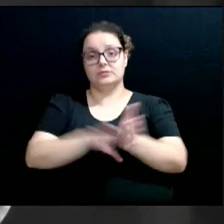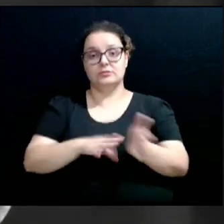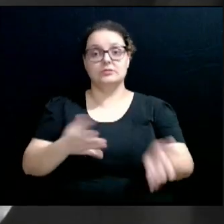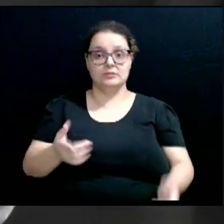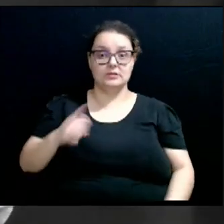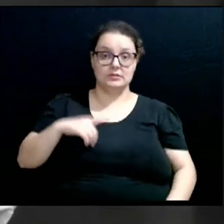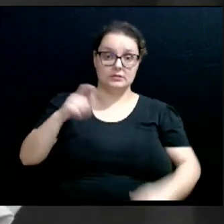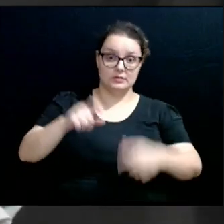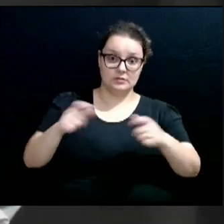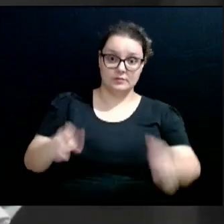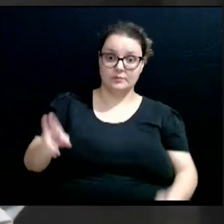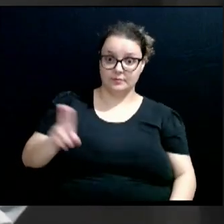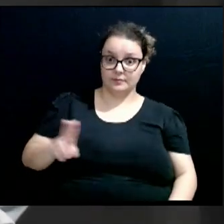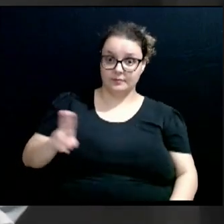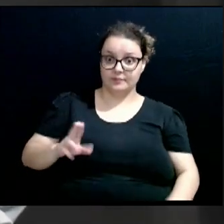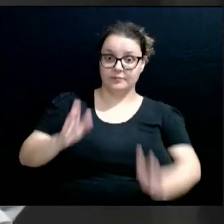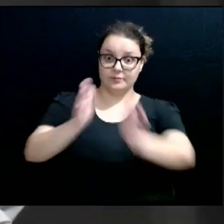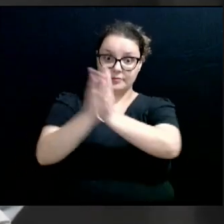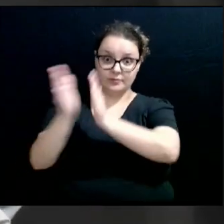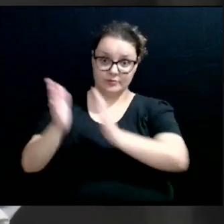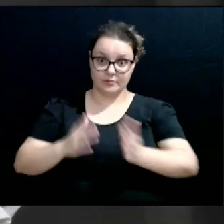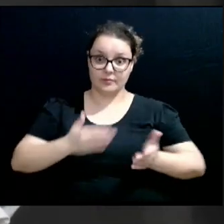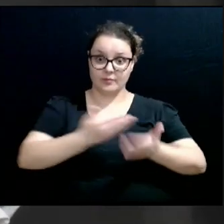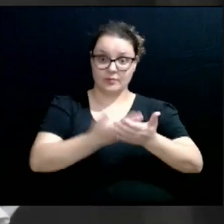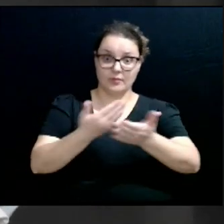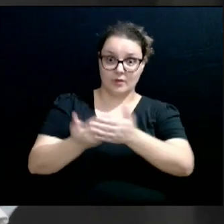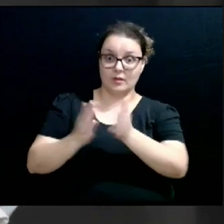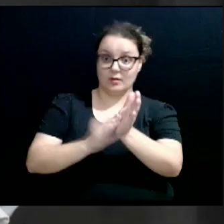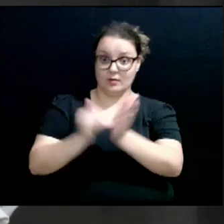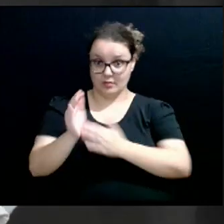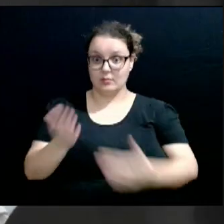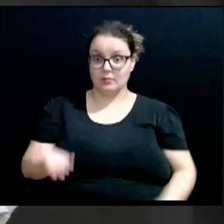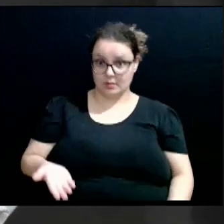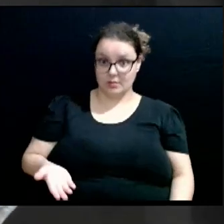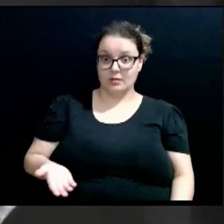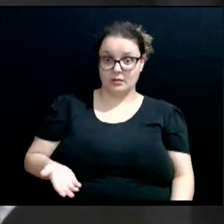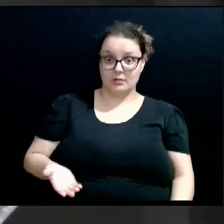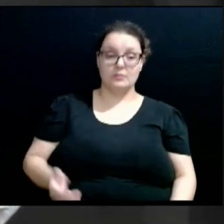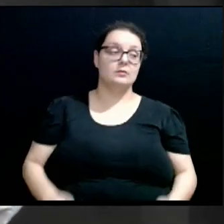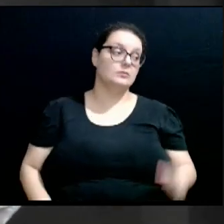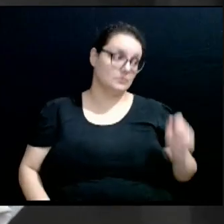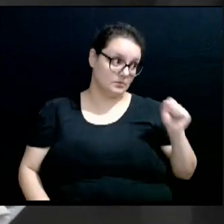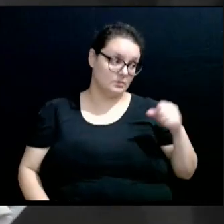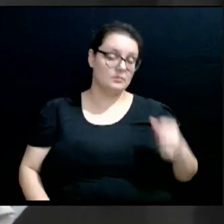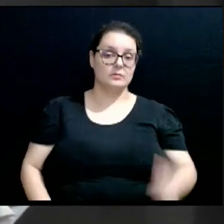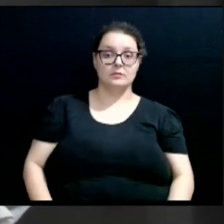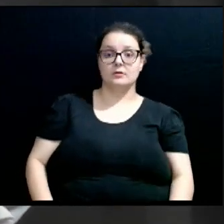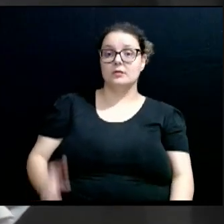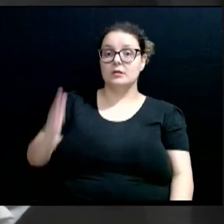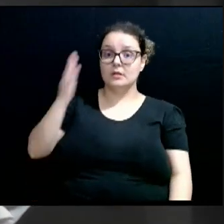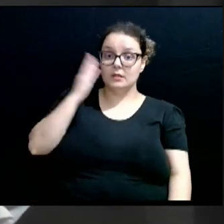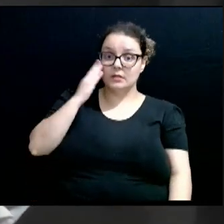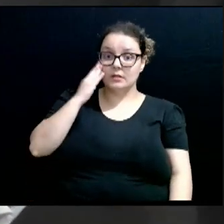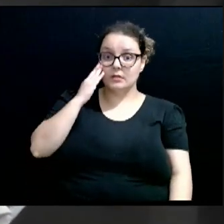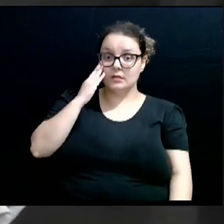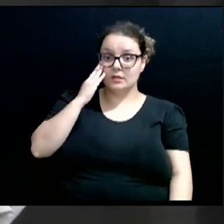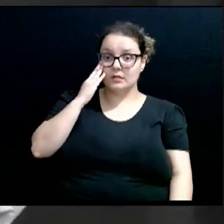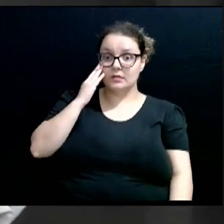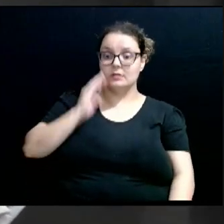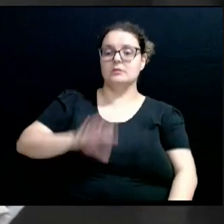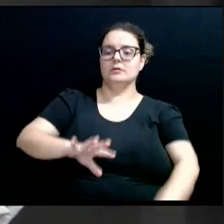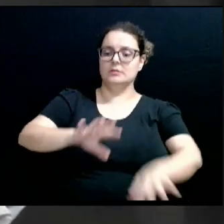a biblioteca para estudar para concursos, sim, né? E entender que e se apropriar realmente disso,